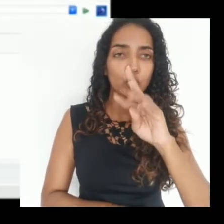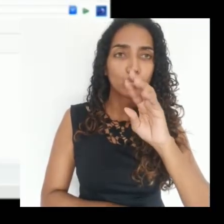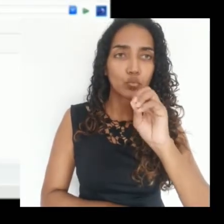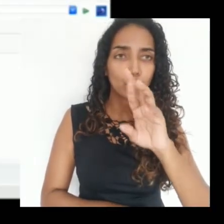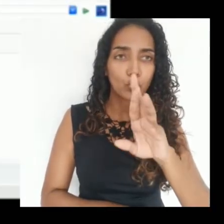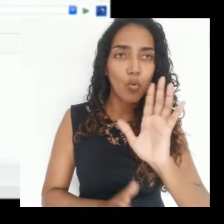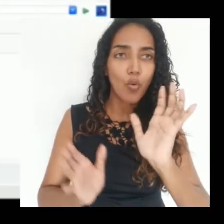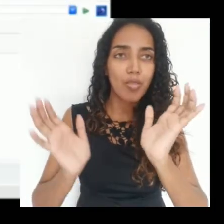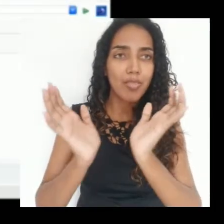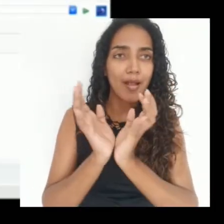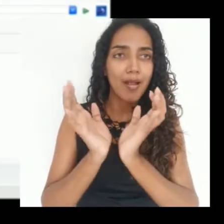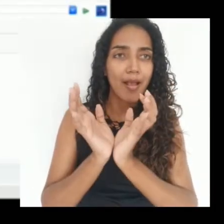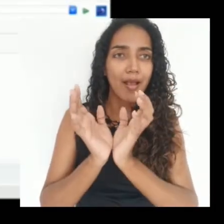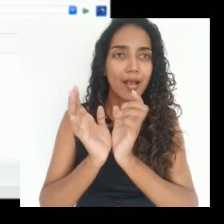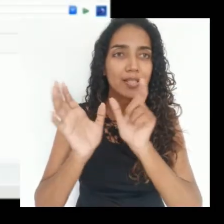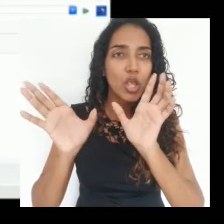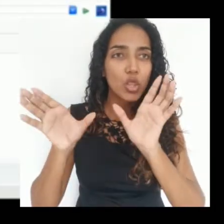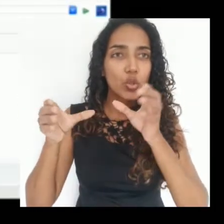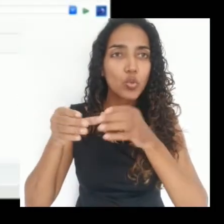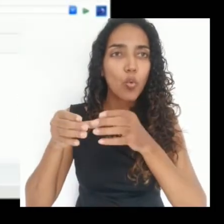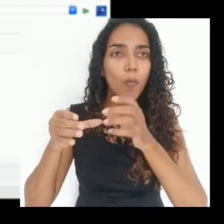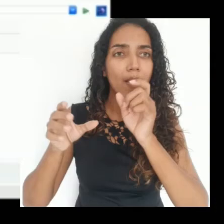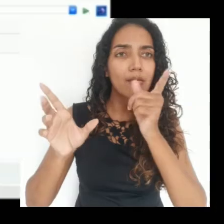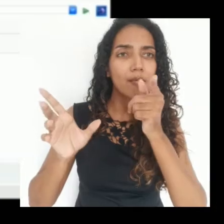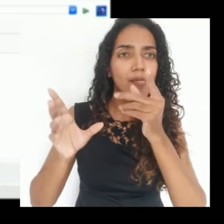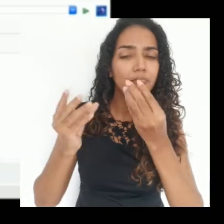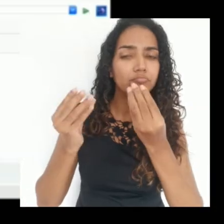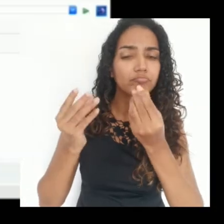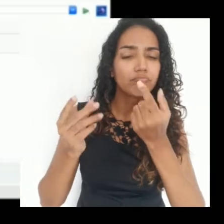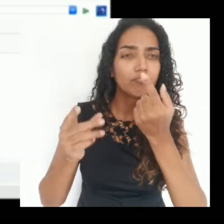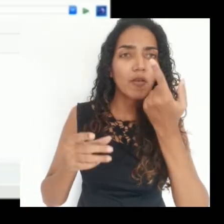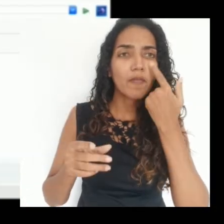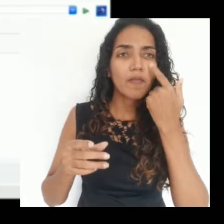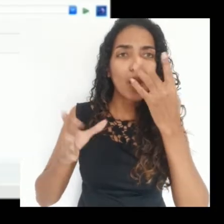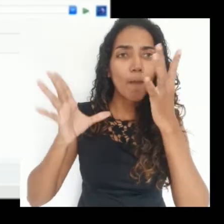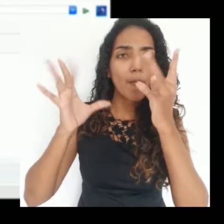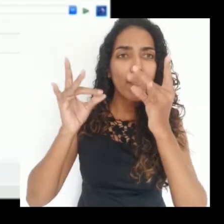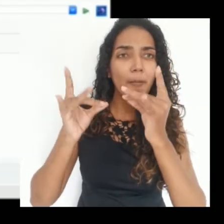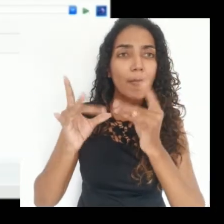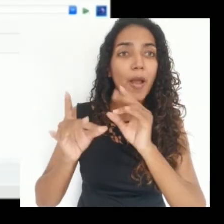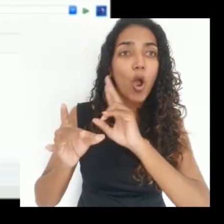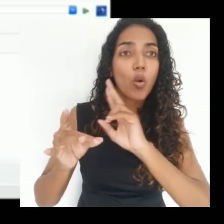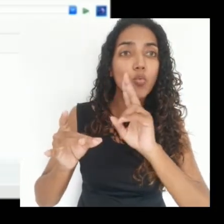instanciar os alunos matriculados.